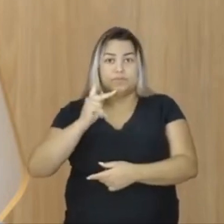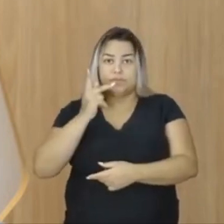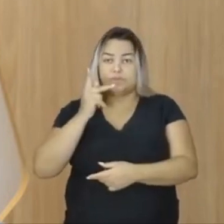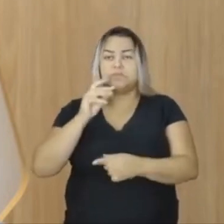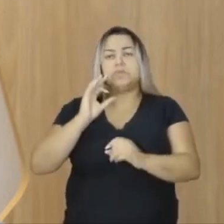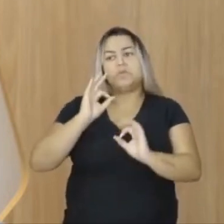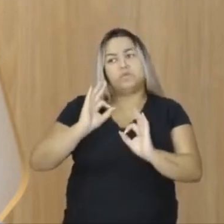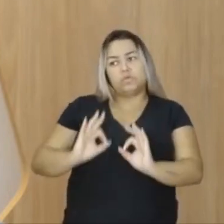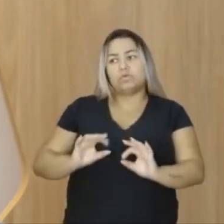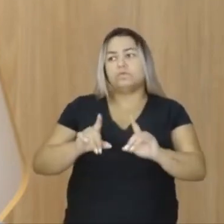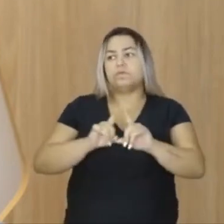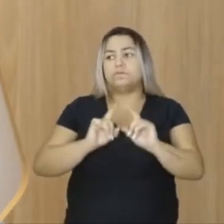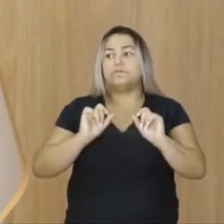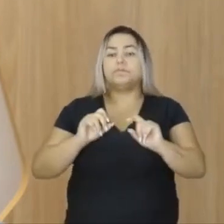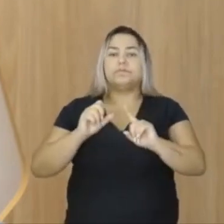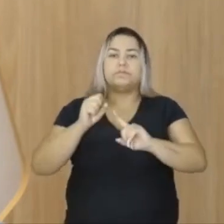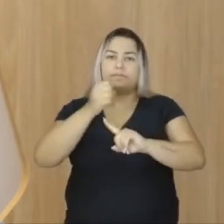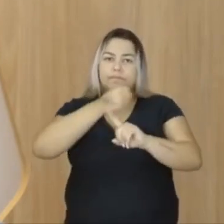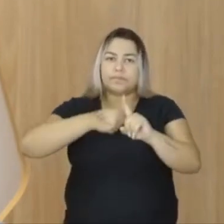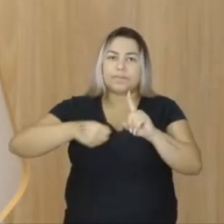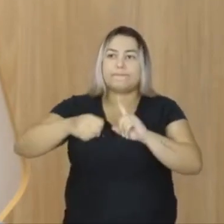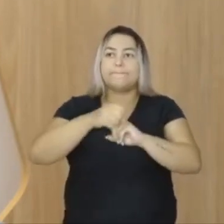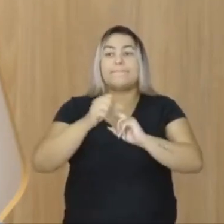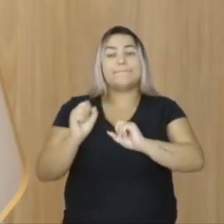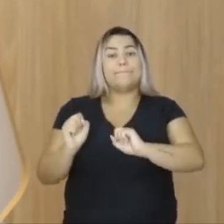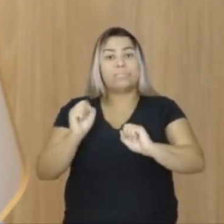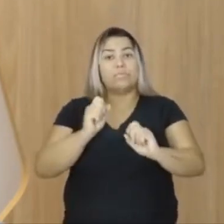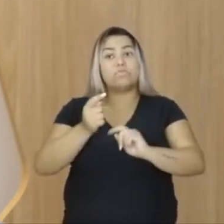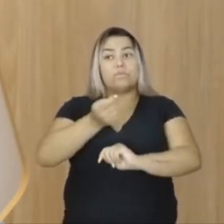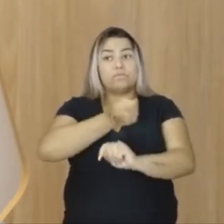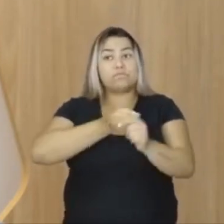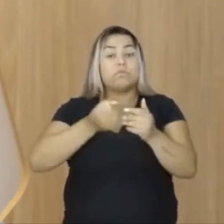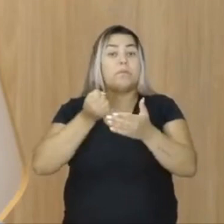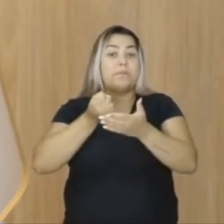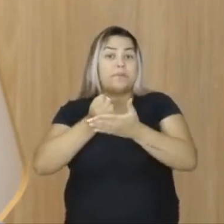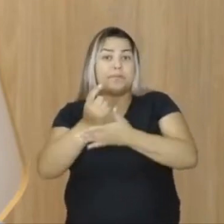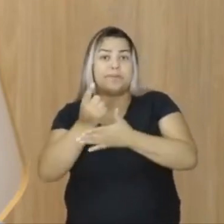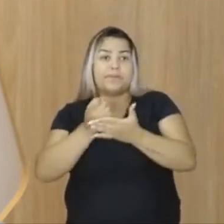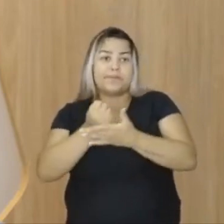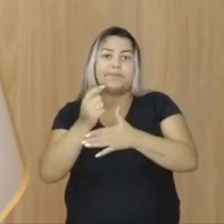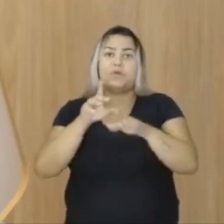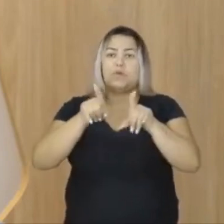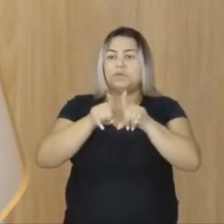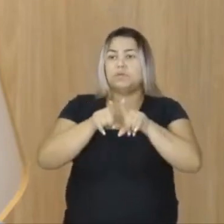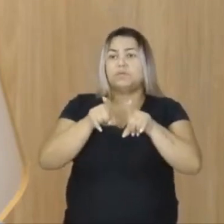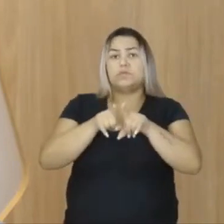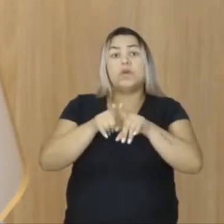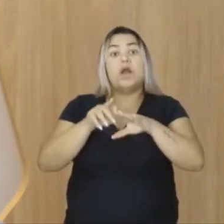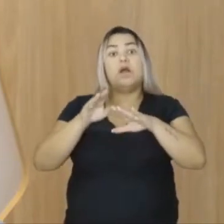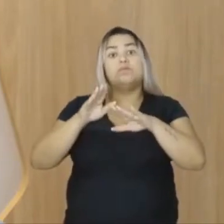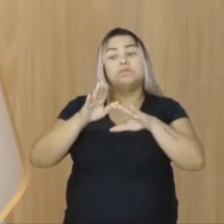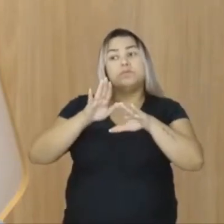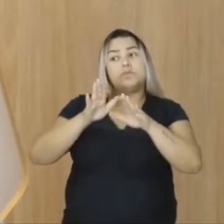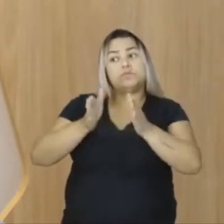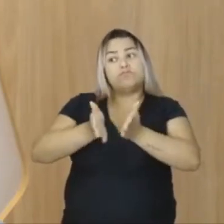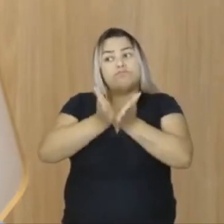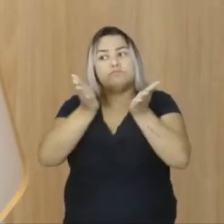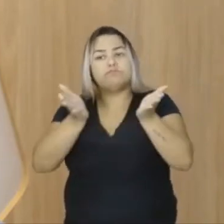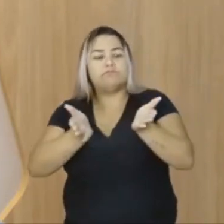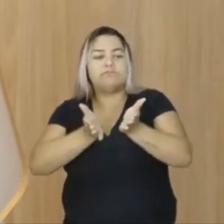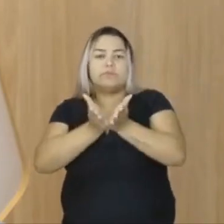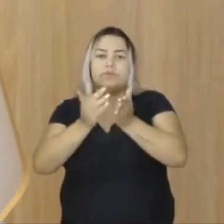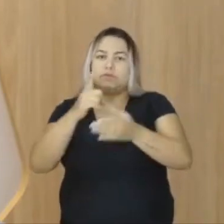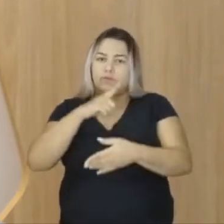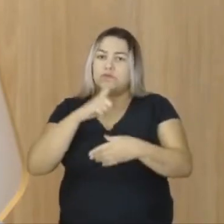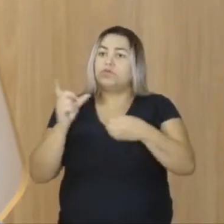é melhor parte da sociedade que tem maior poder econômico pagar e os mais pobres receber de volta. Então, ele